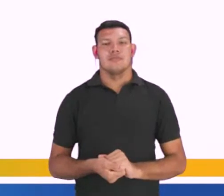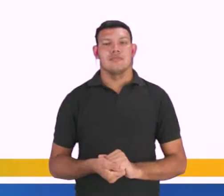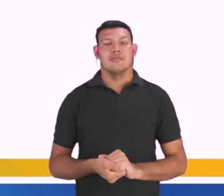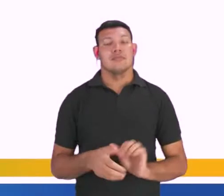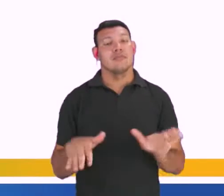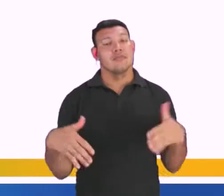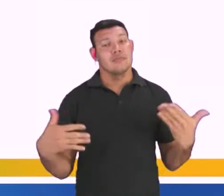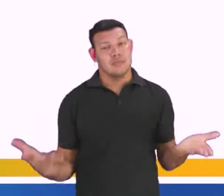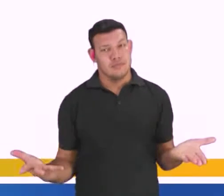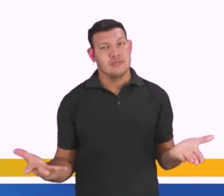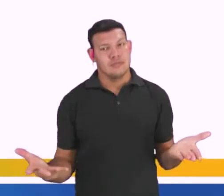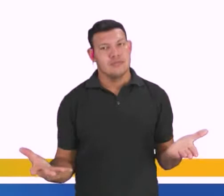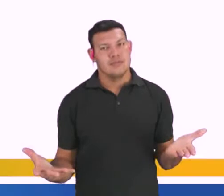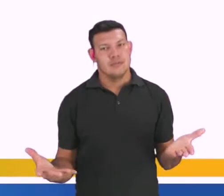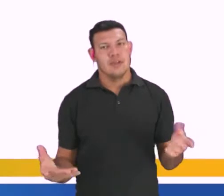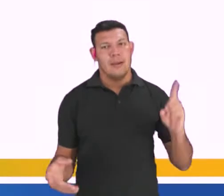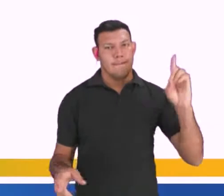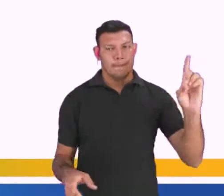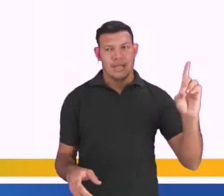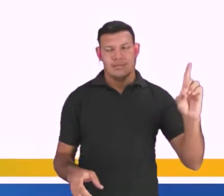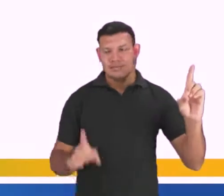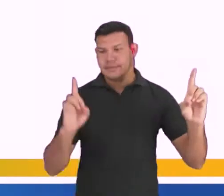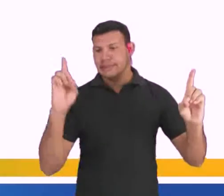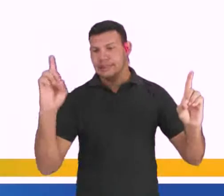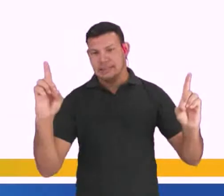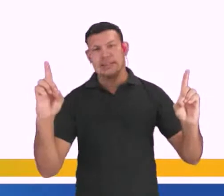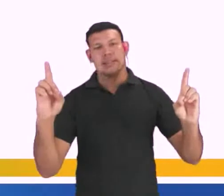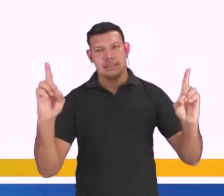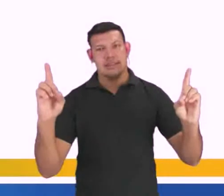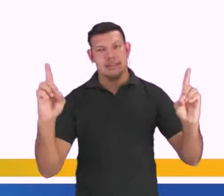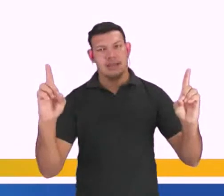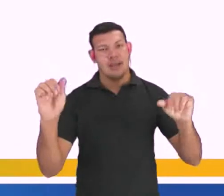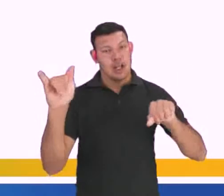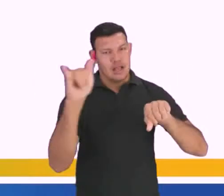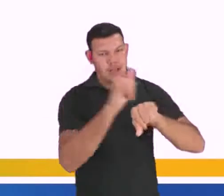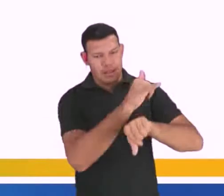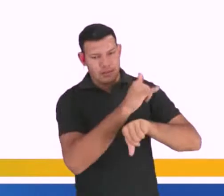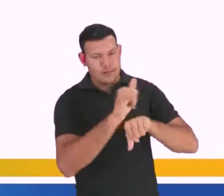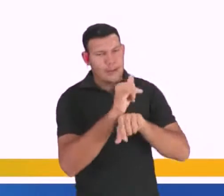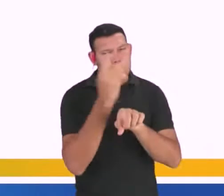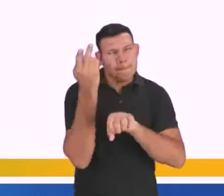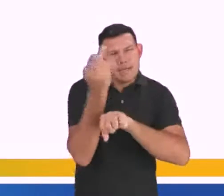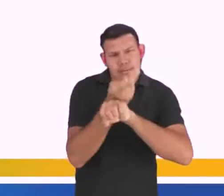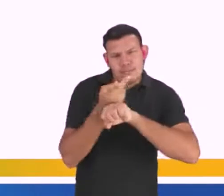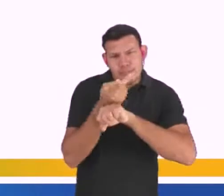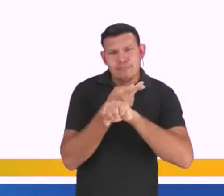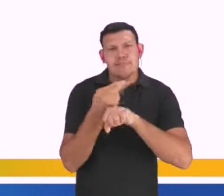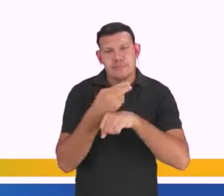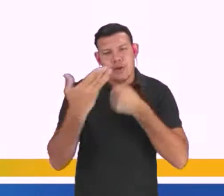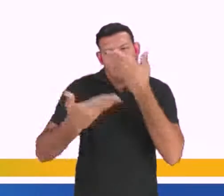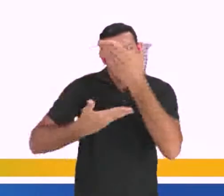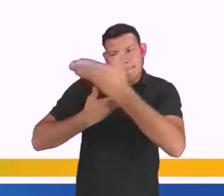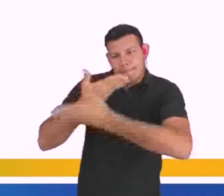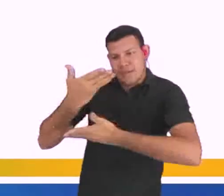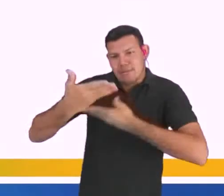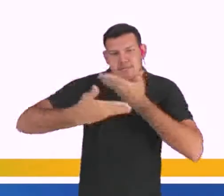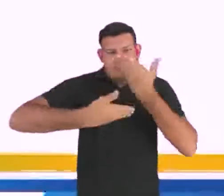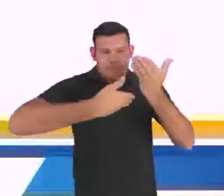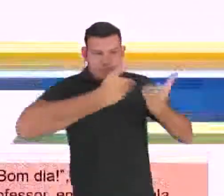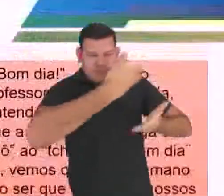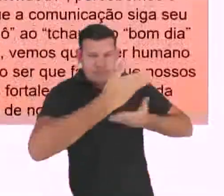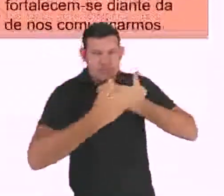E aí o interlocutor ou locutor busca estratégias para manter a interação com o receptor.